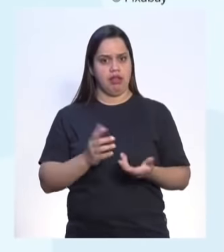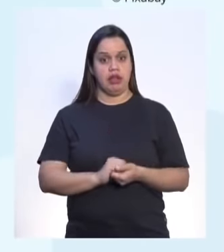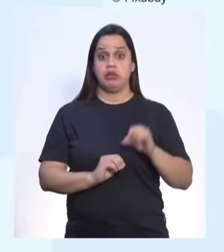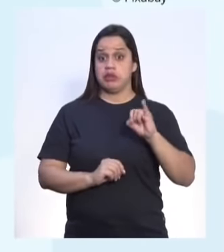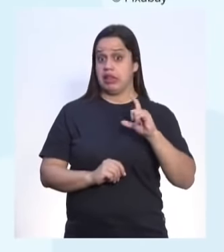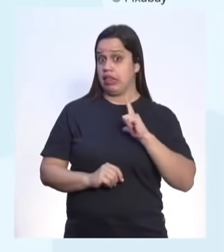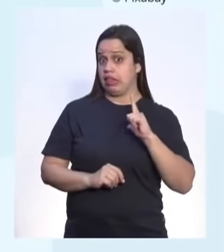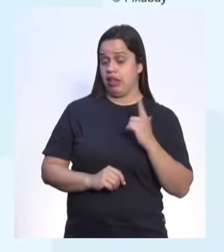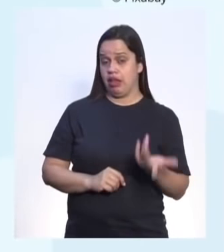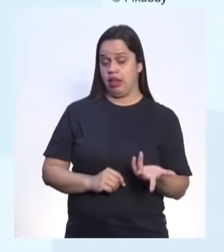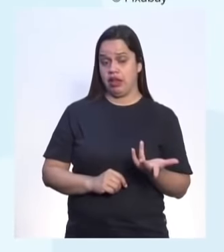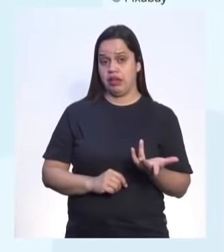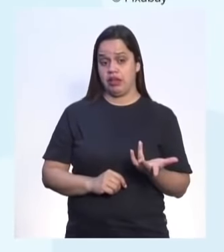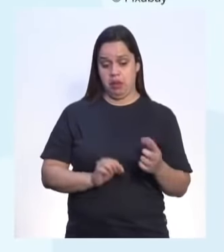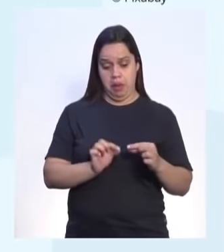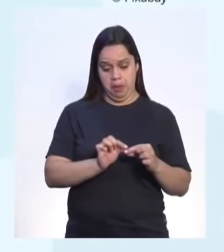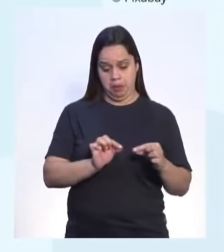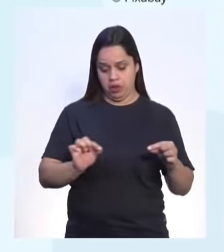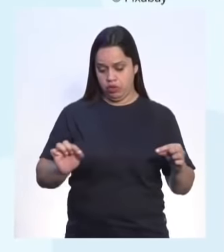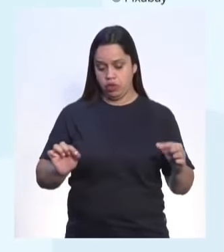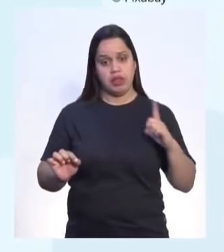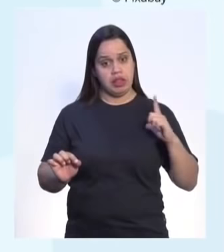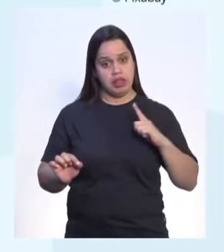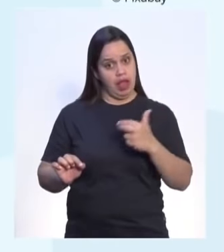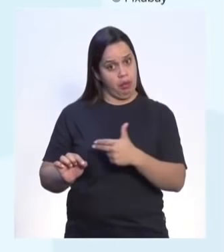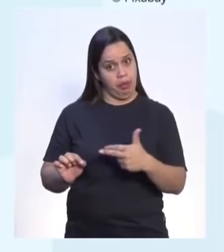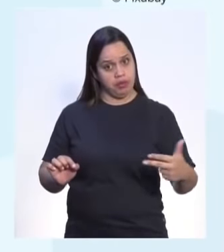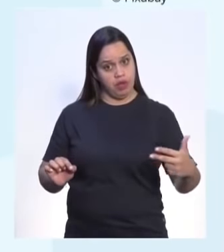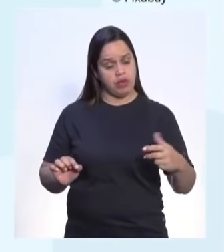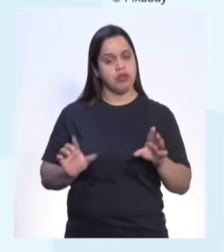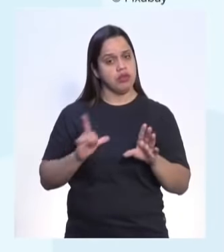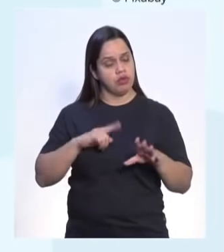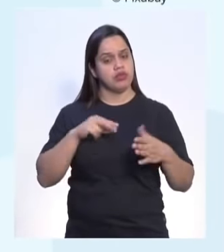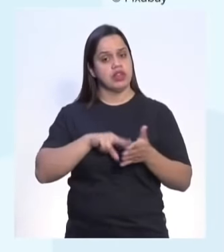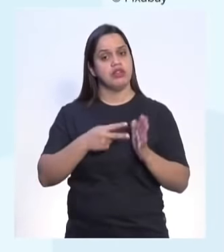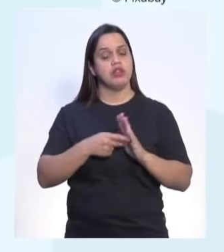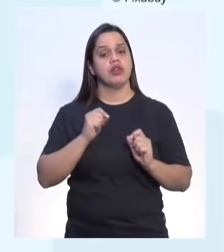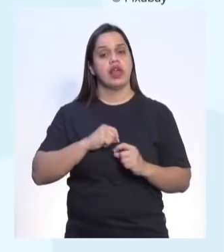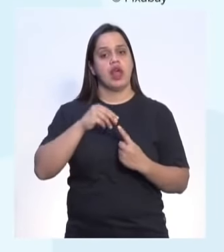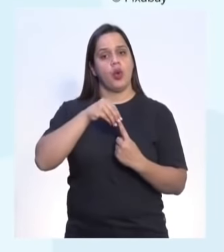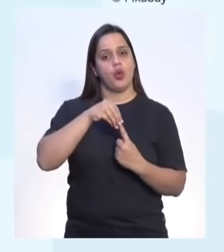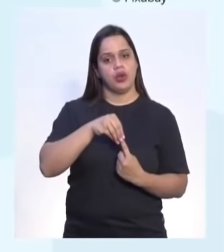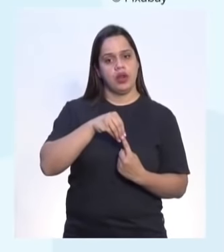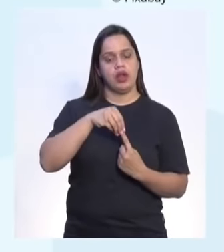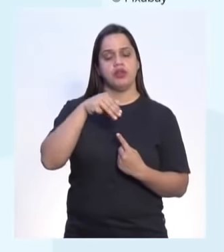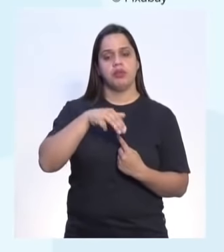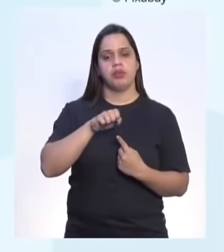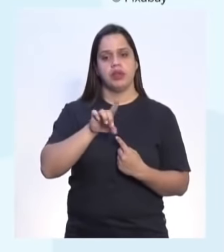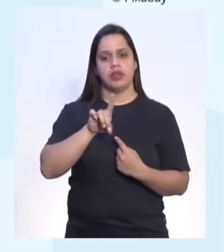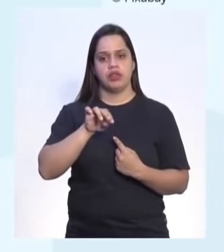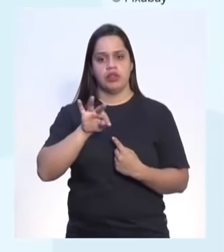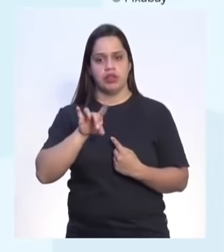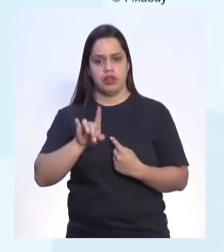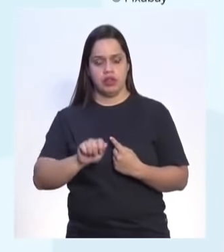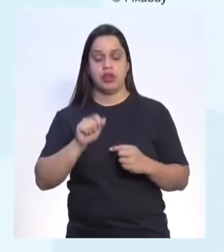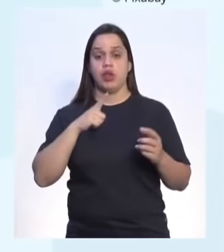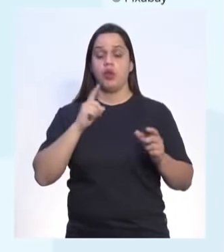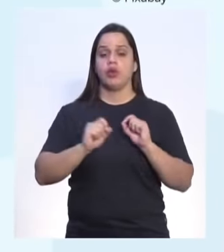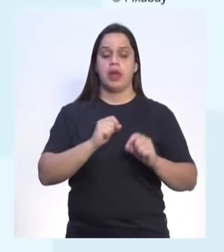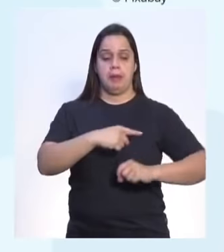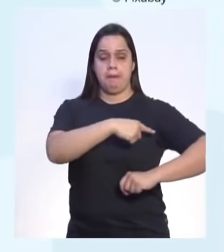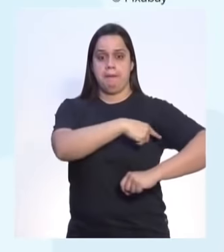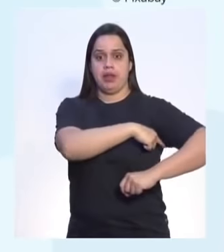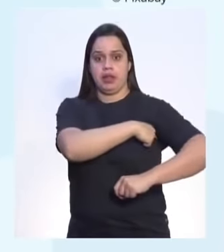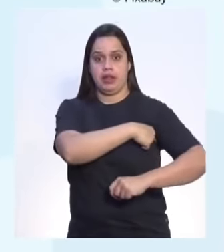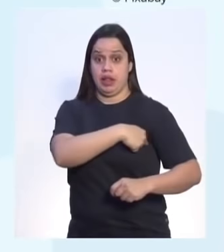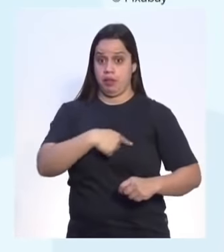tem o que medir, se tem o objeto que mede, então tem a unidade de medida. Termômetro, tá? Vai medir a